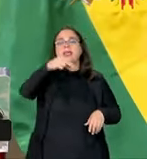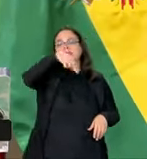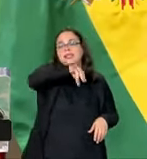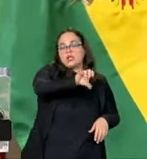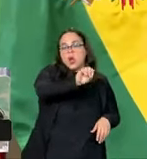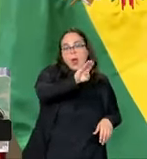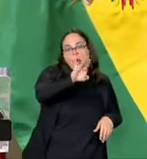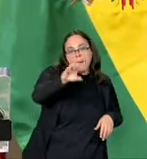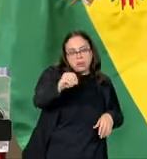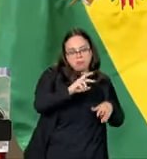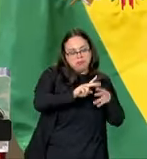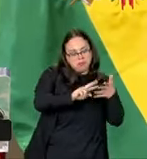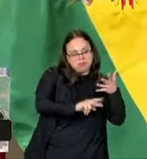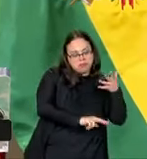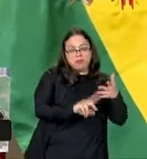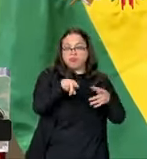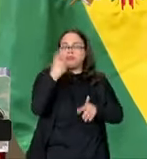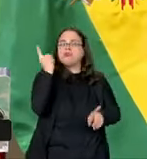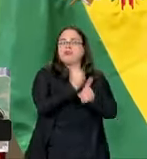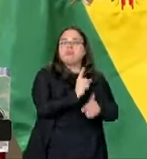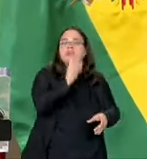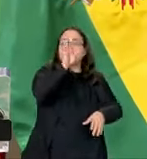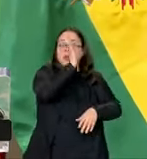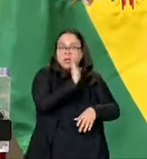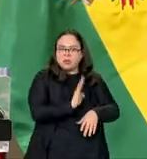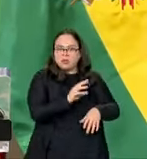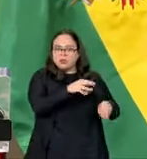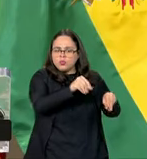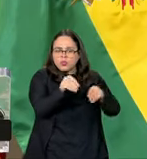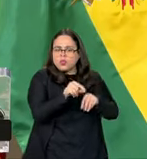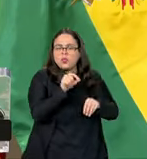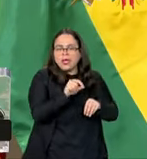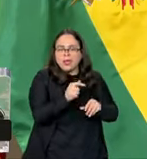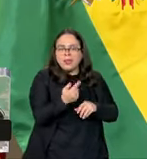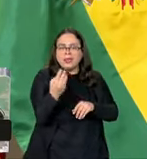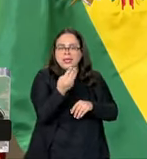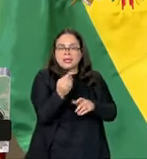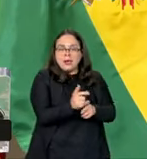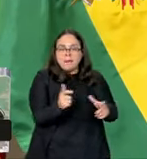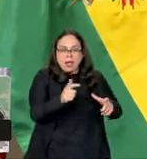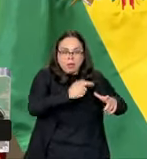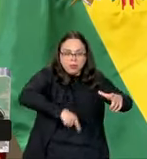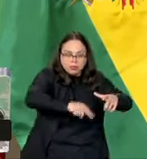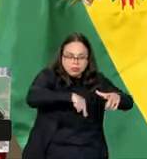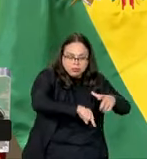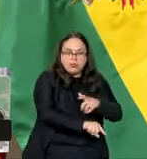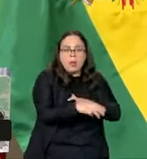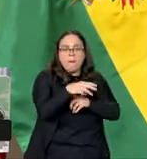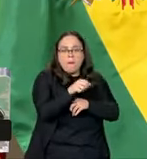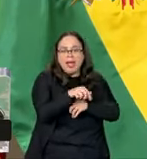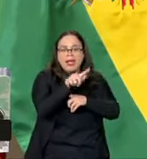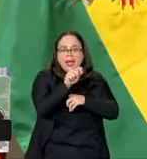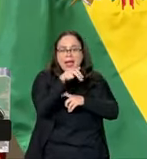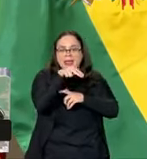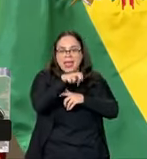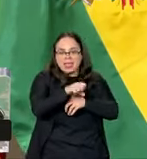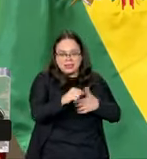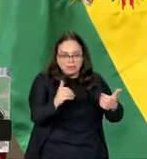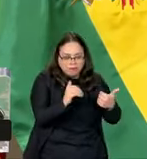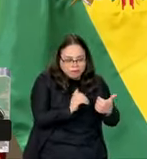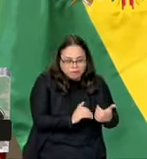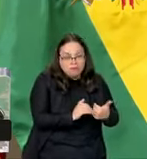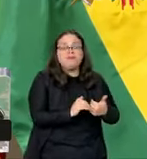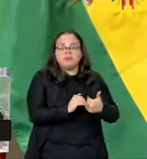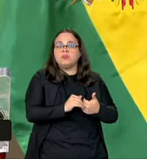tempo descobriu-se em solo brasileiro o terceiro maior depósito de manganês do planeta. Como bem